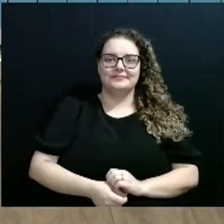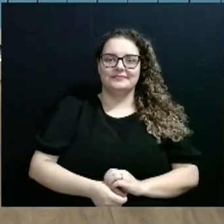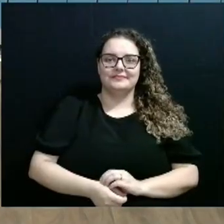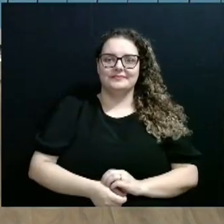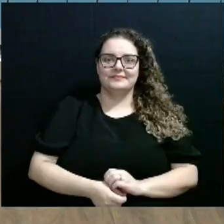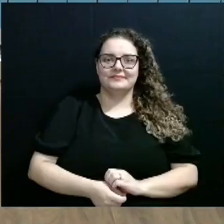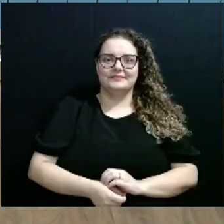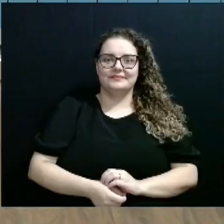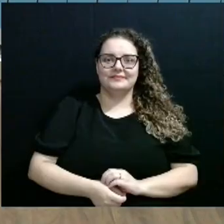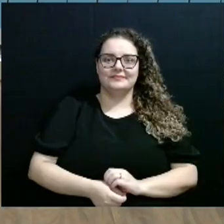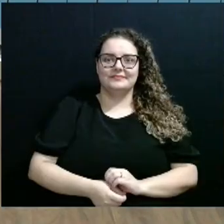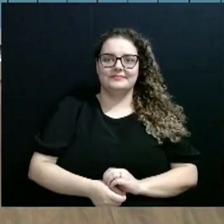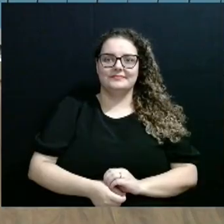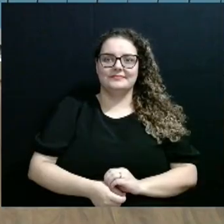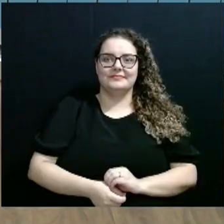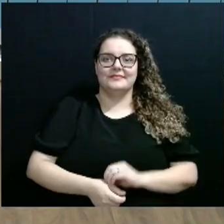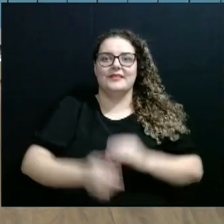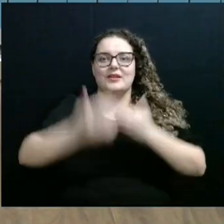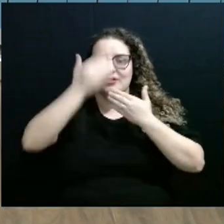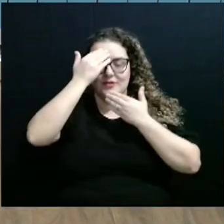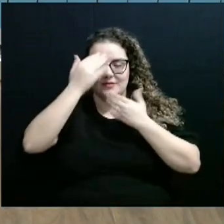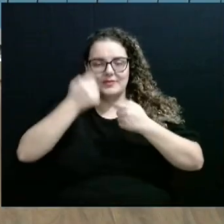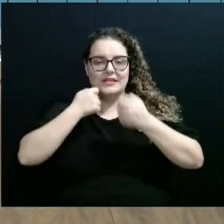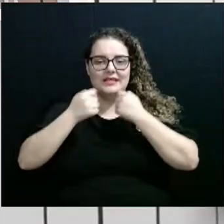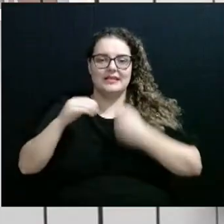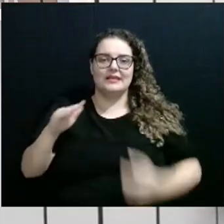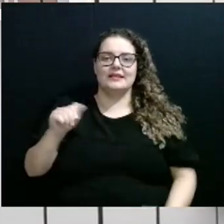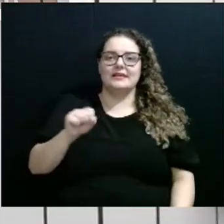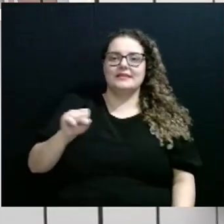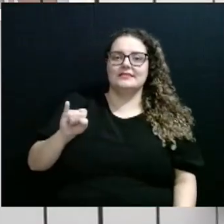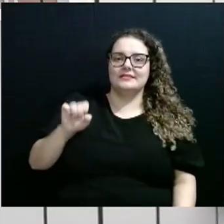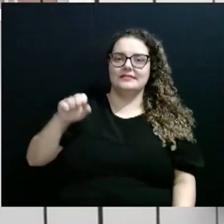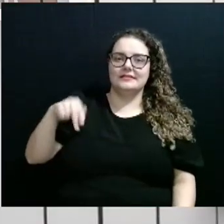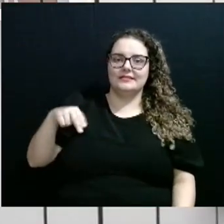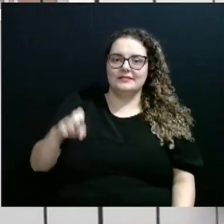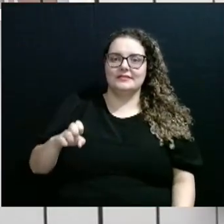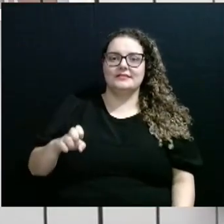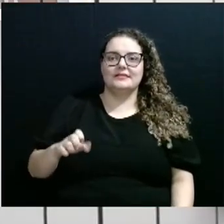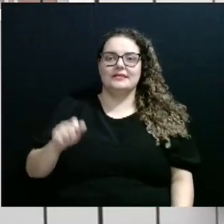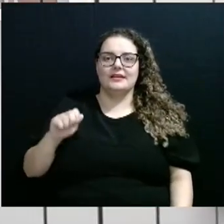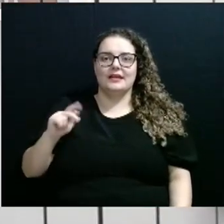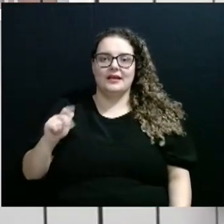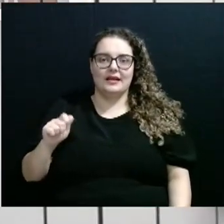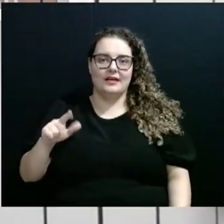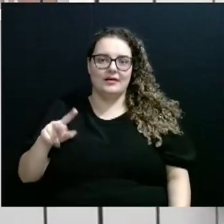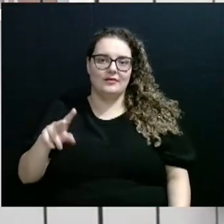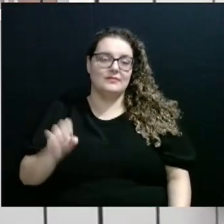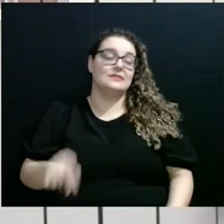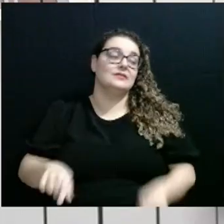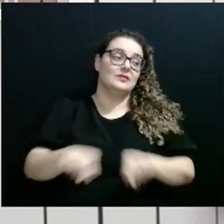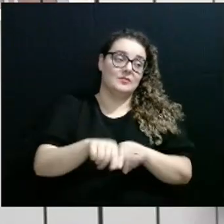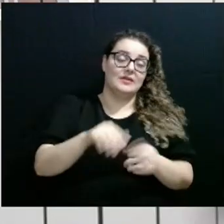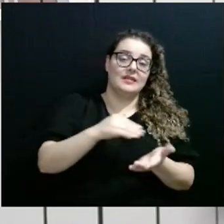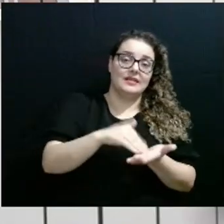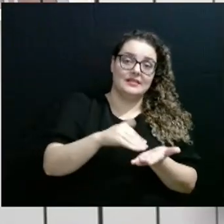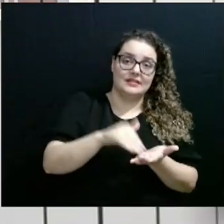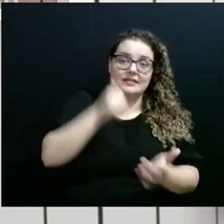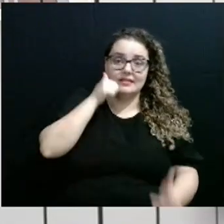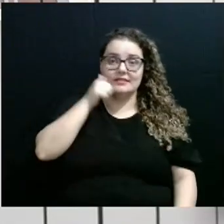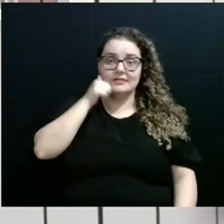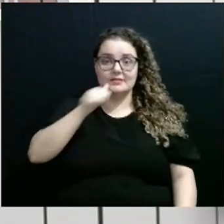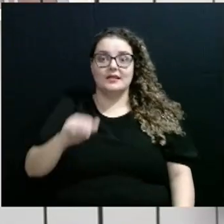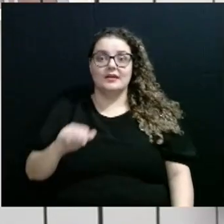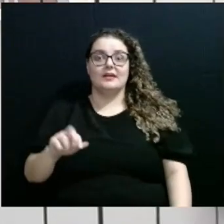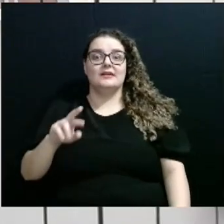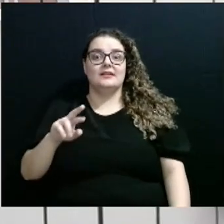Muito obrigado à nossa repórter Cassiane Alves e também à Alessandra Herman, que é a secretária municipal de Políticas para as